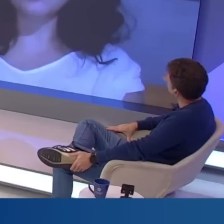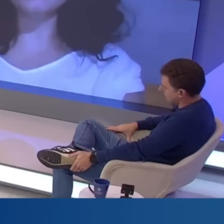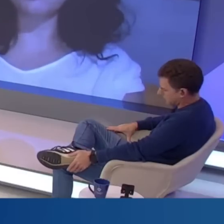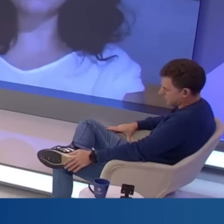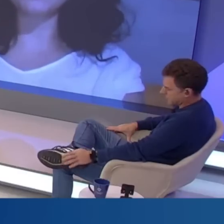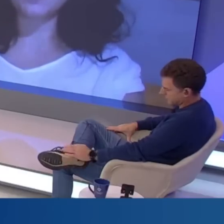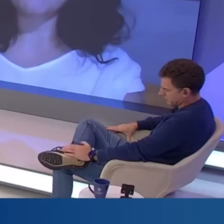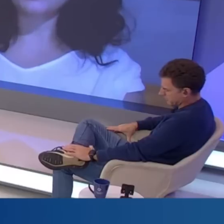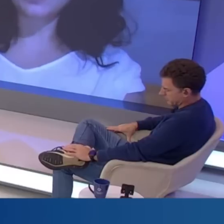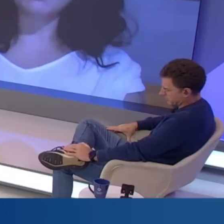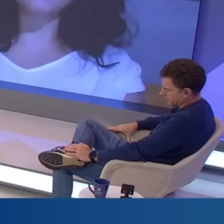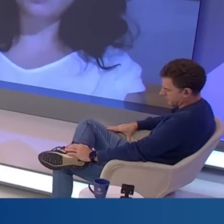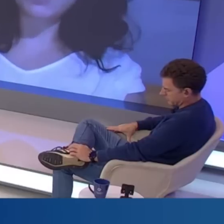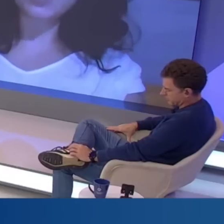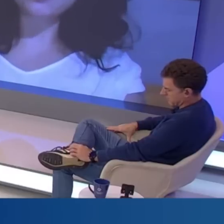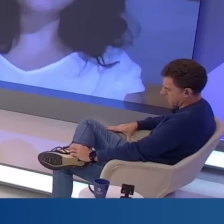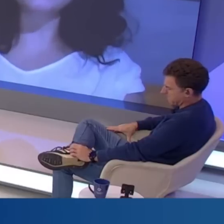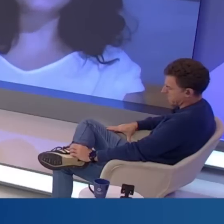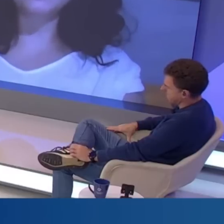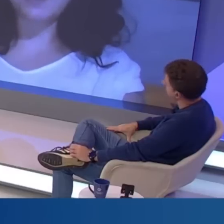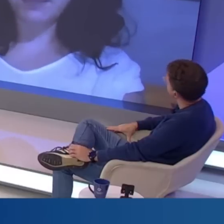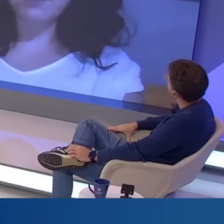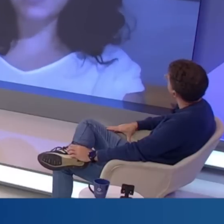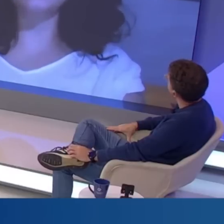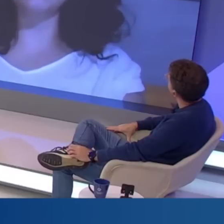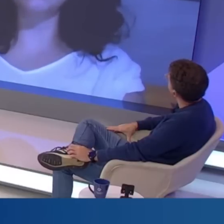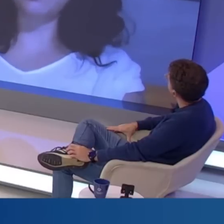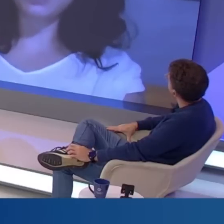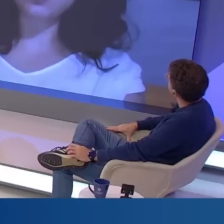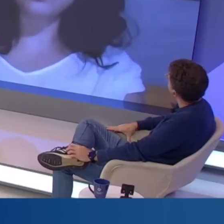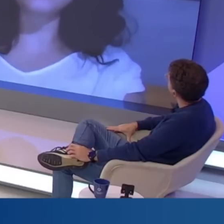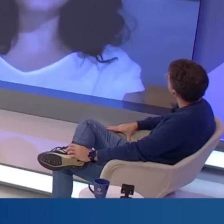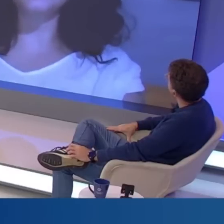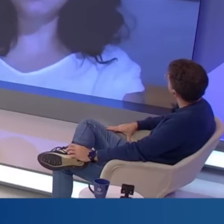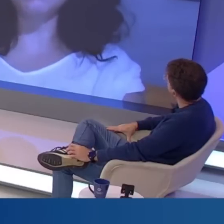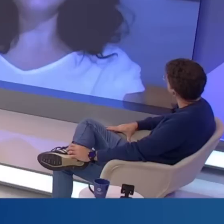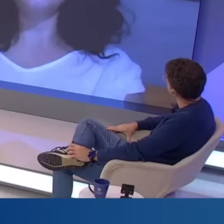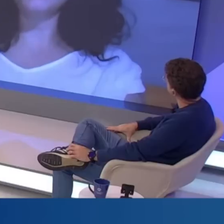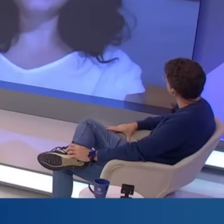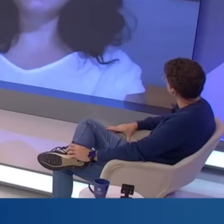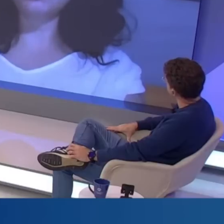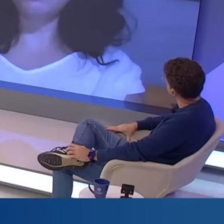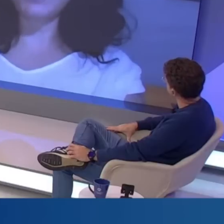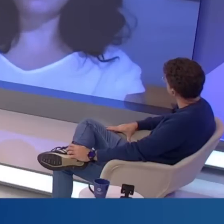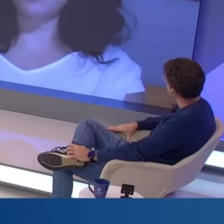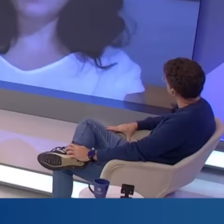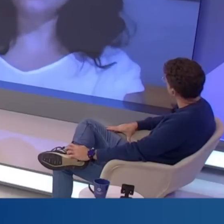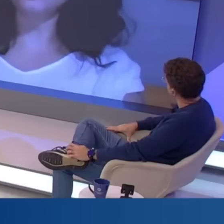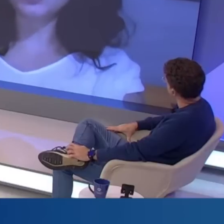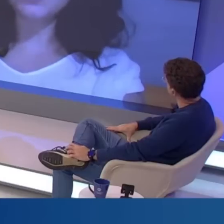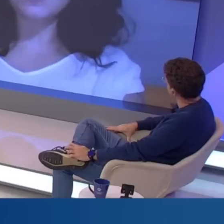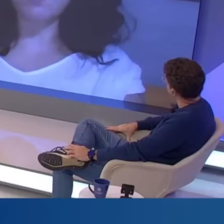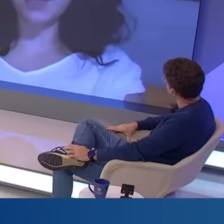mais os mais pobres. Por quê? Porque quando ele aumenta juros, ele deprime a renda. Quando ele aumenta juros, ele inibe o crescimento do emprego, ele